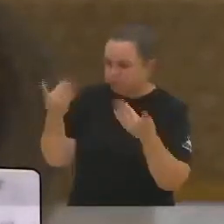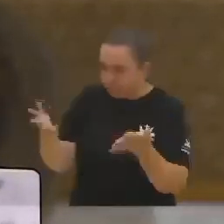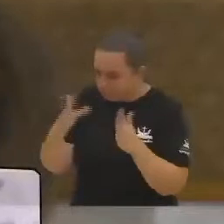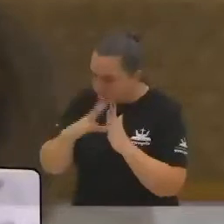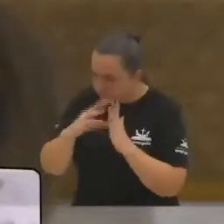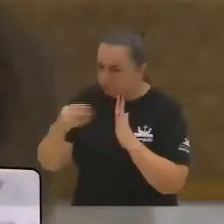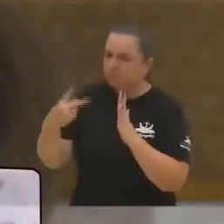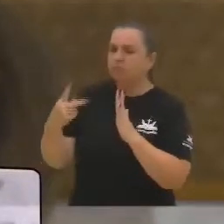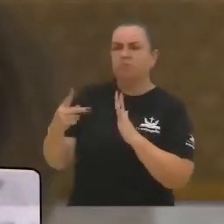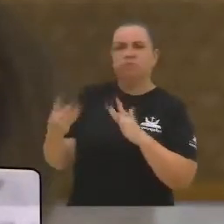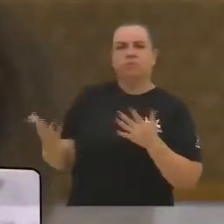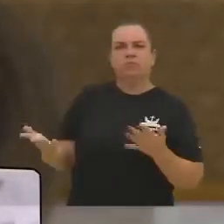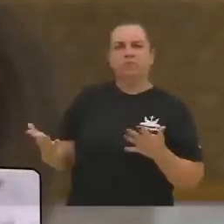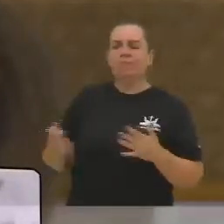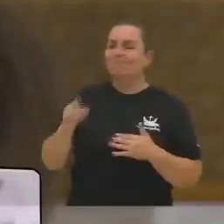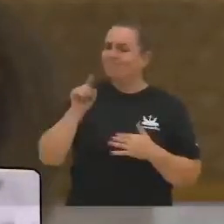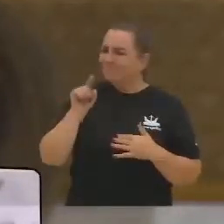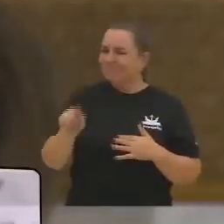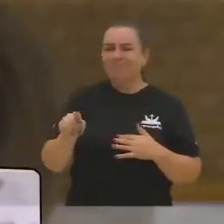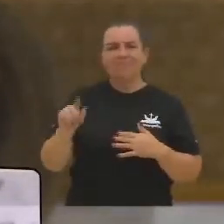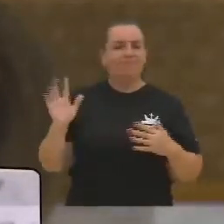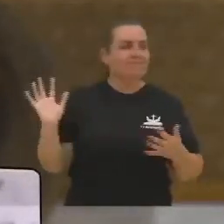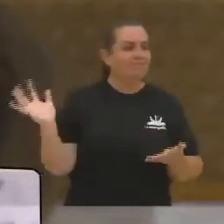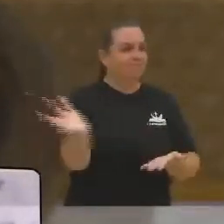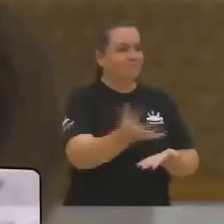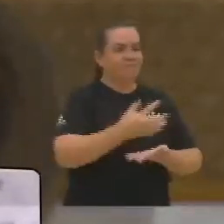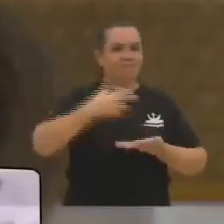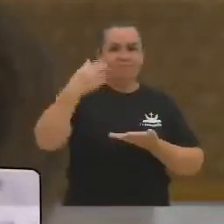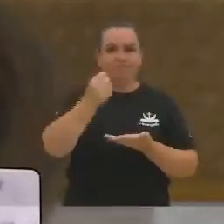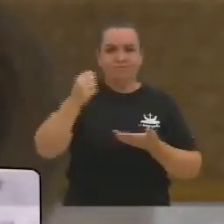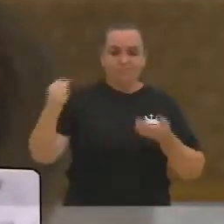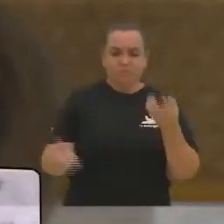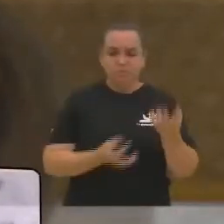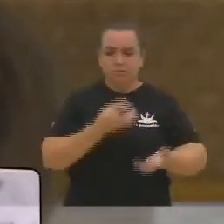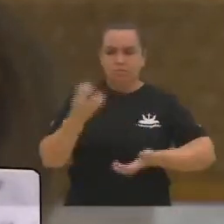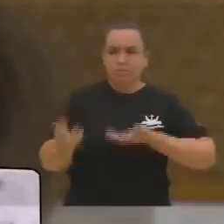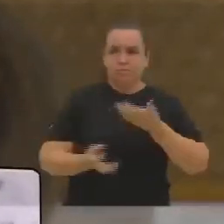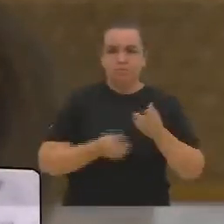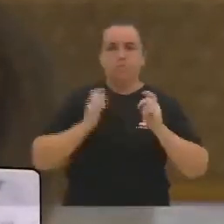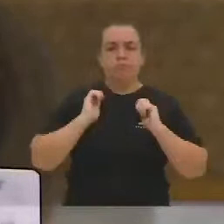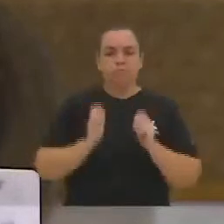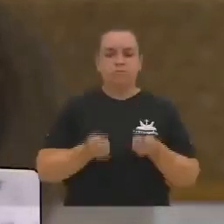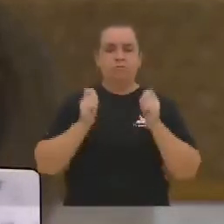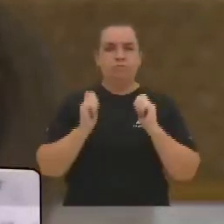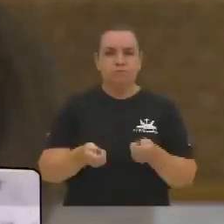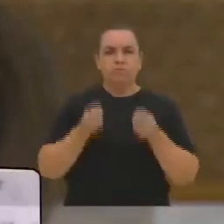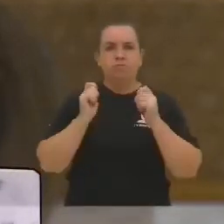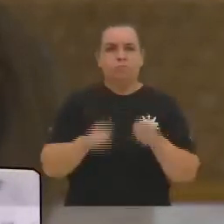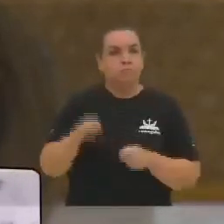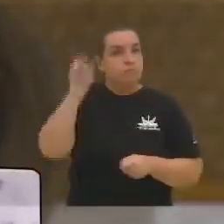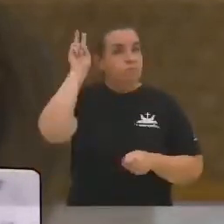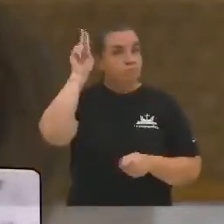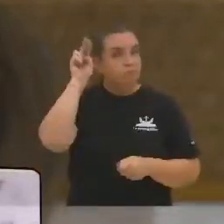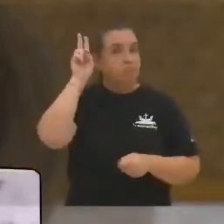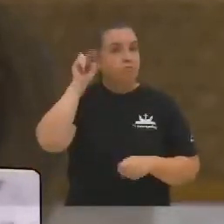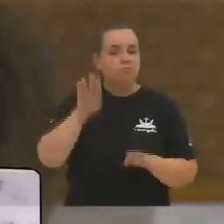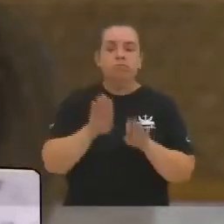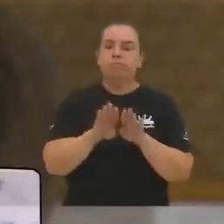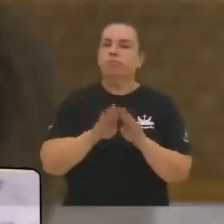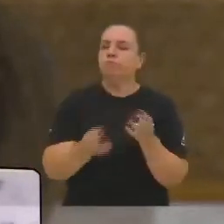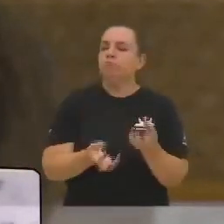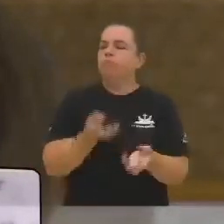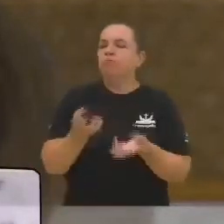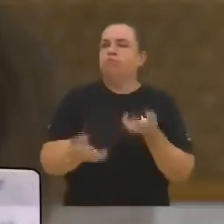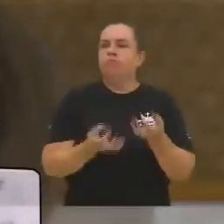ti? Tu fostes arrebatado num turbilhão de fogo, num carro de cavalos, também de fogo. Tu